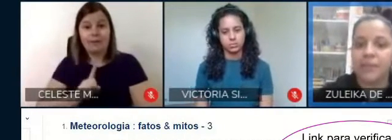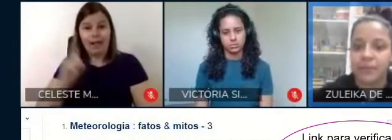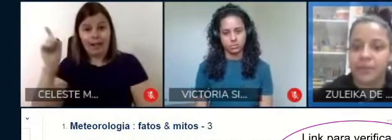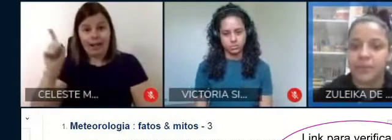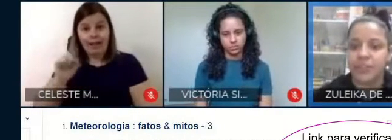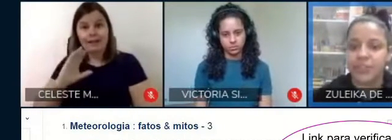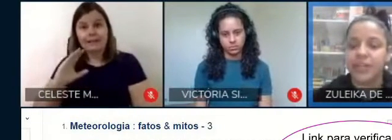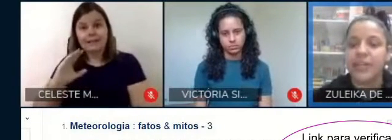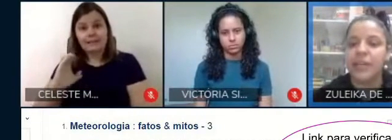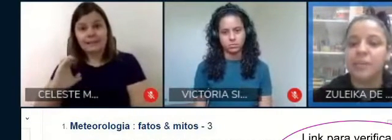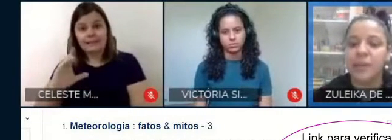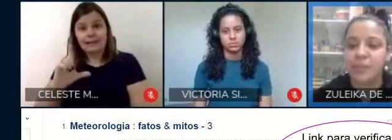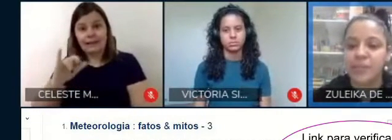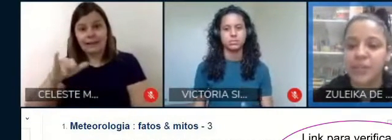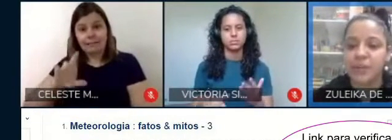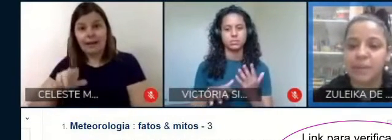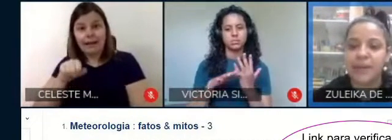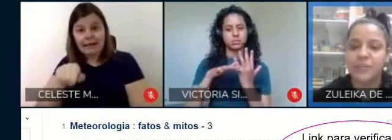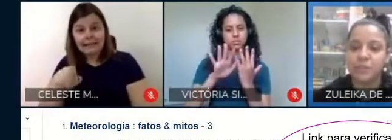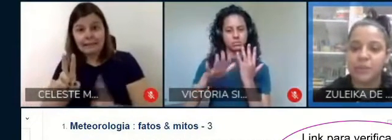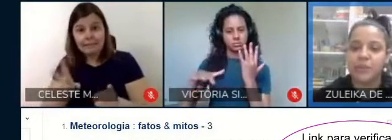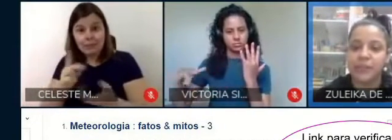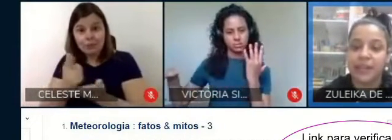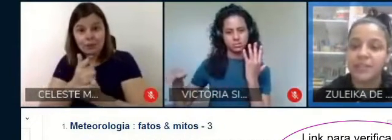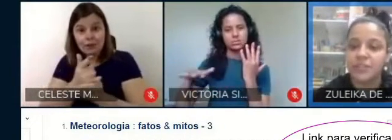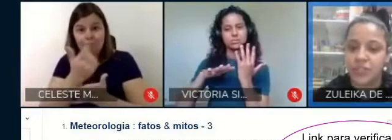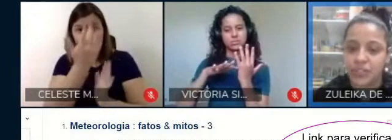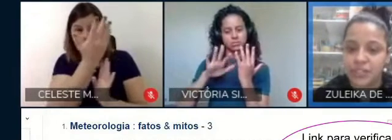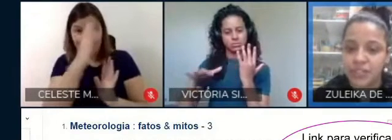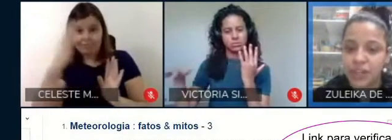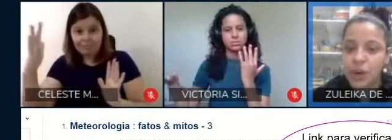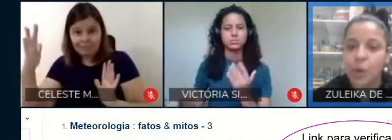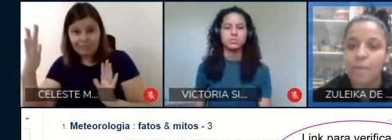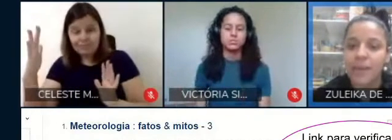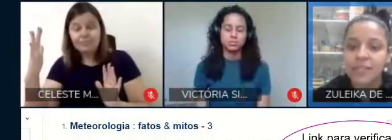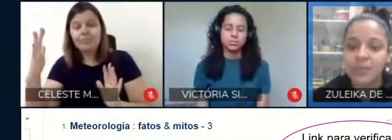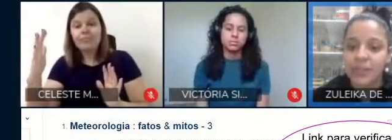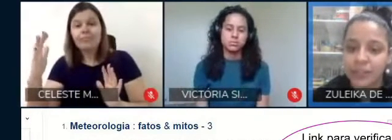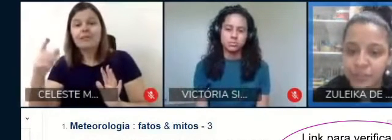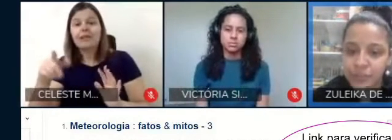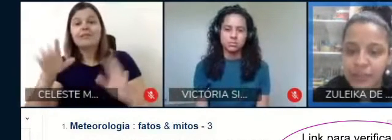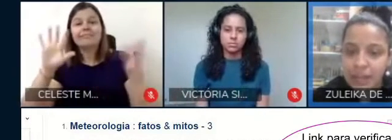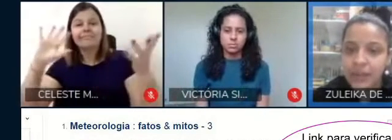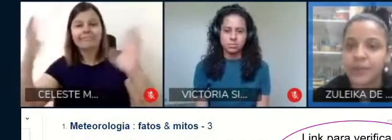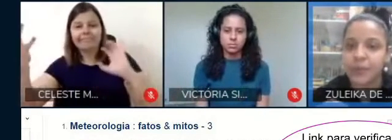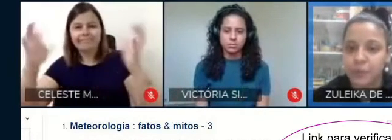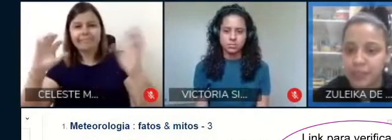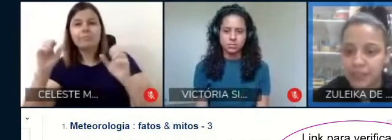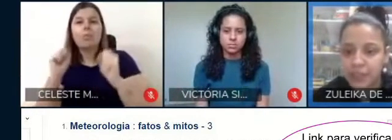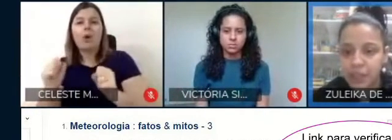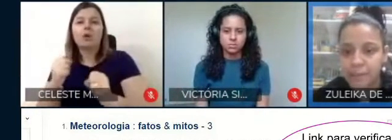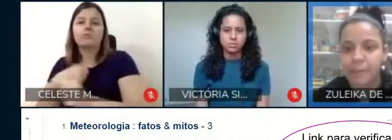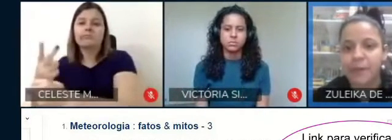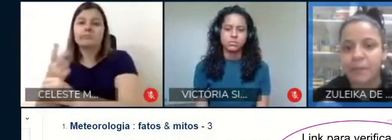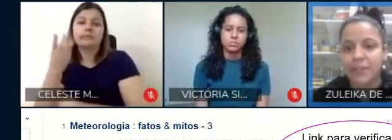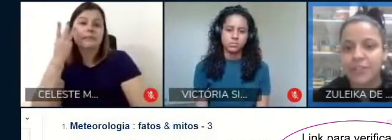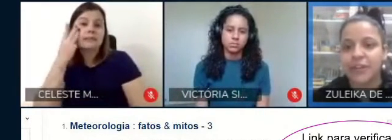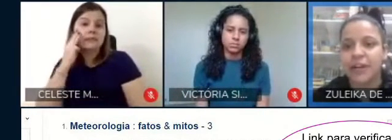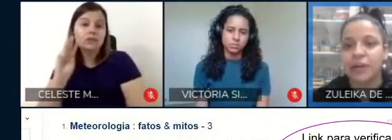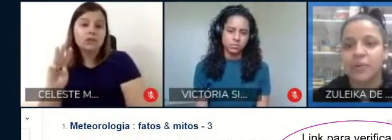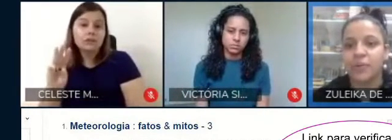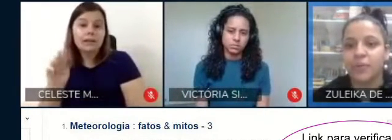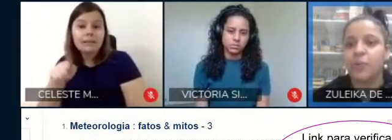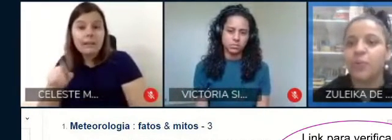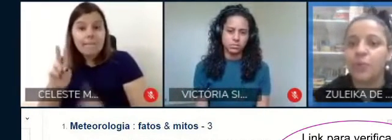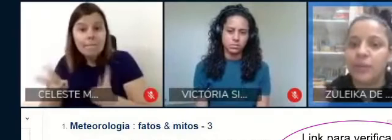título, Meteorologia, ele permite que eu empreste por 3 dias. O mesmo livro, na Agronomia, me